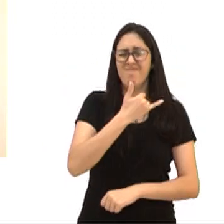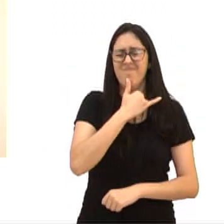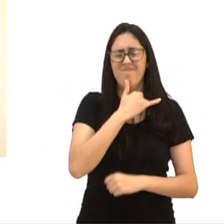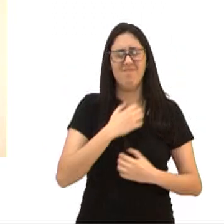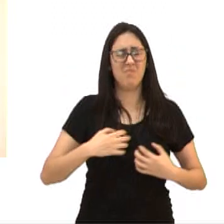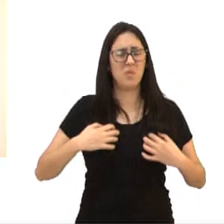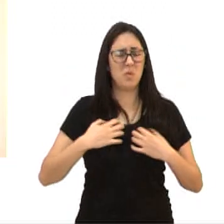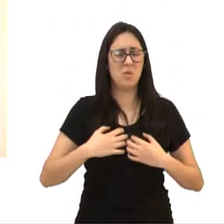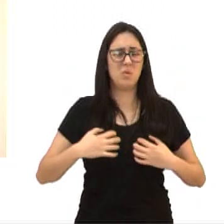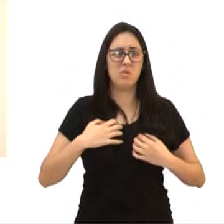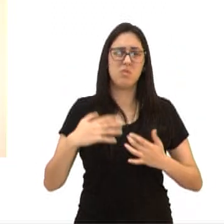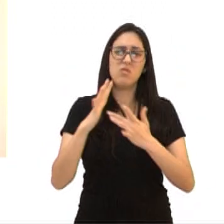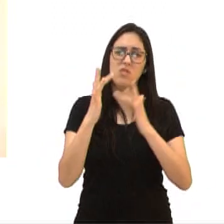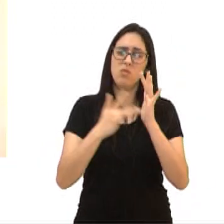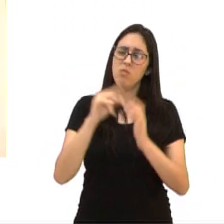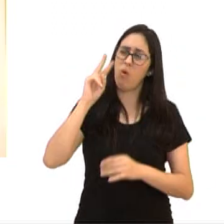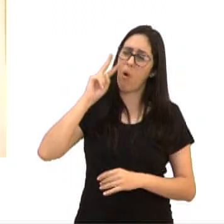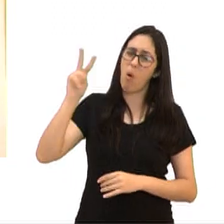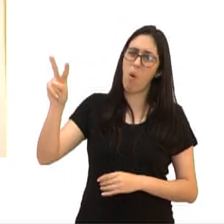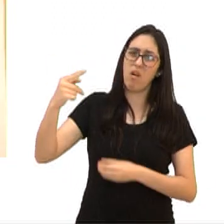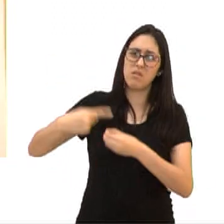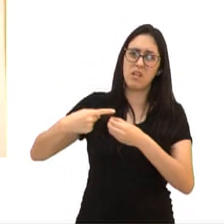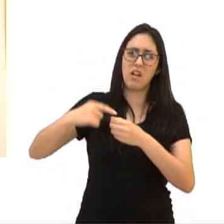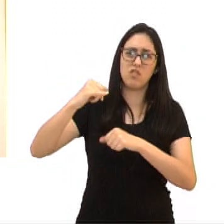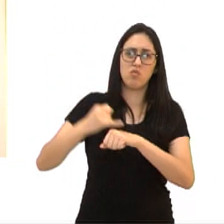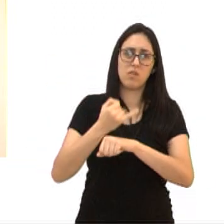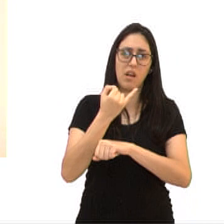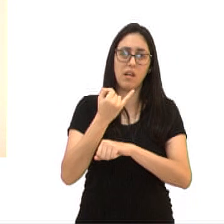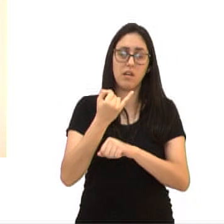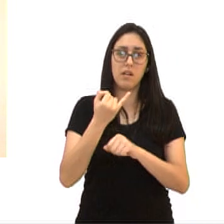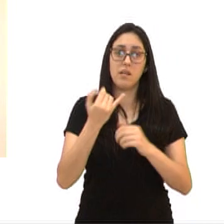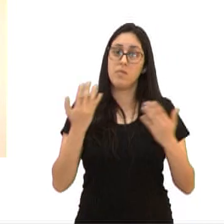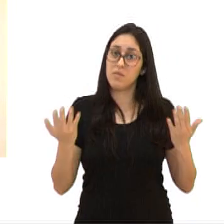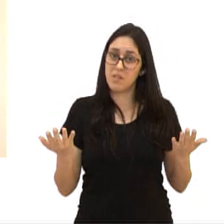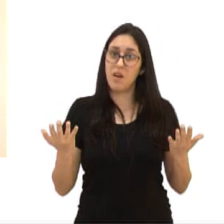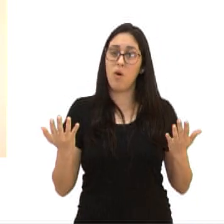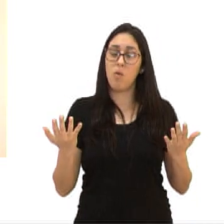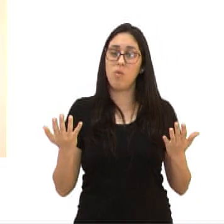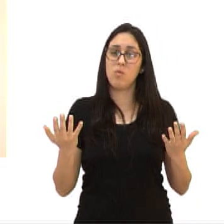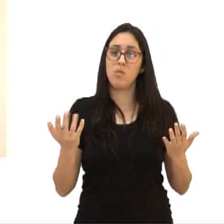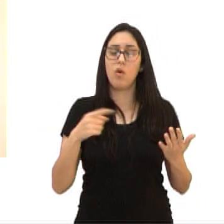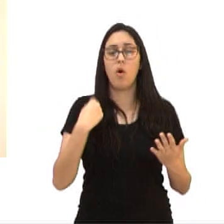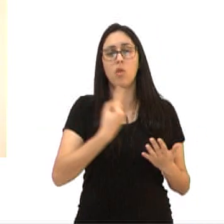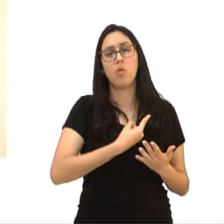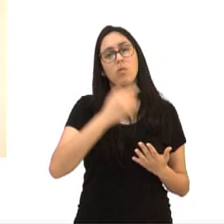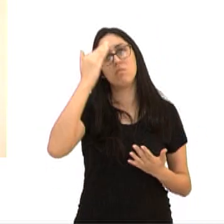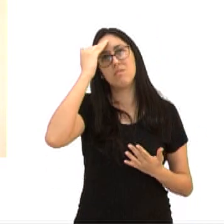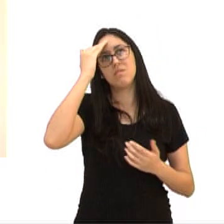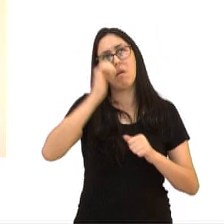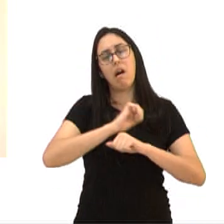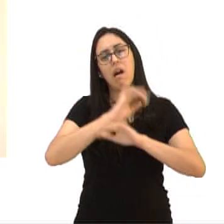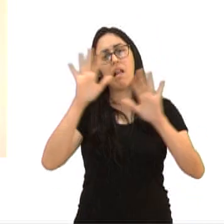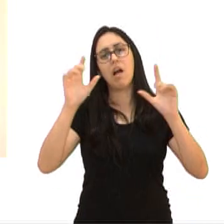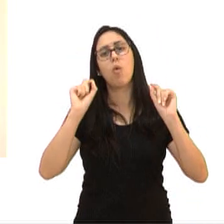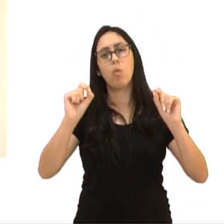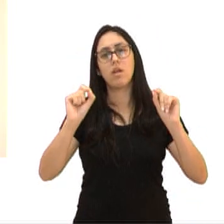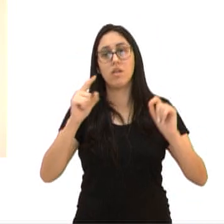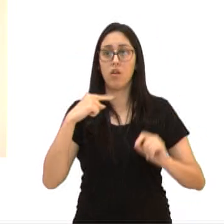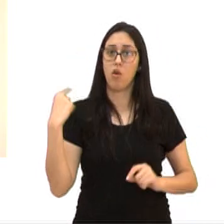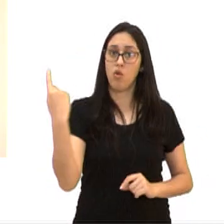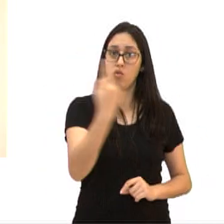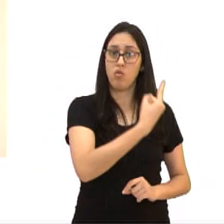isso entristece a Jesus, nós entendemos que é missão da igreja que nós nos preocupemos com